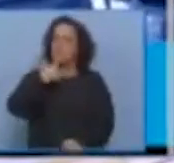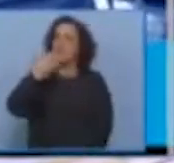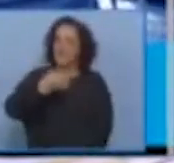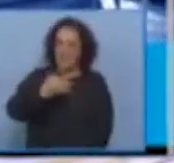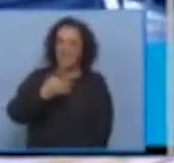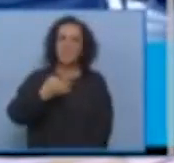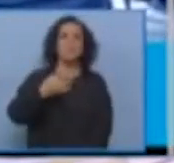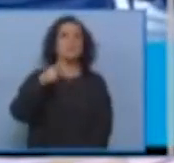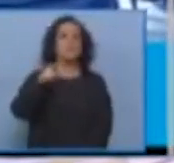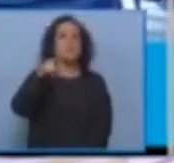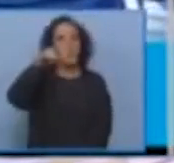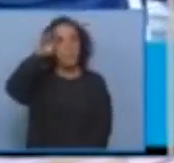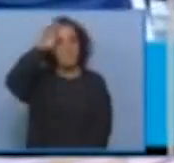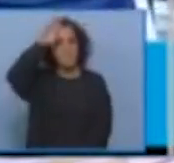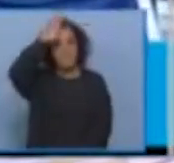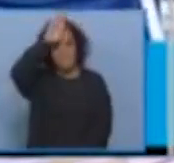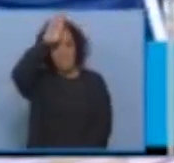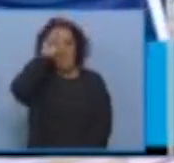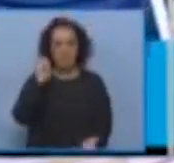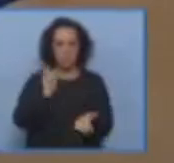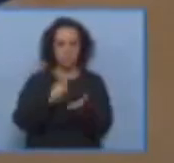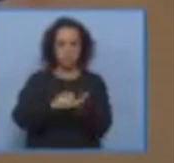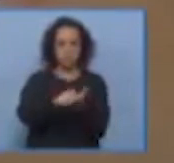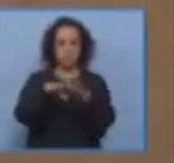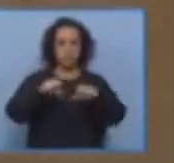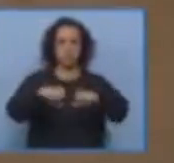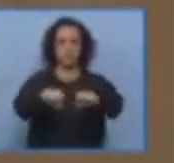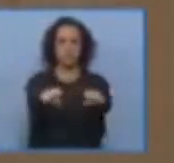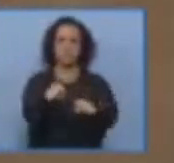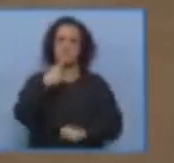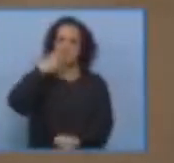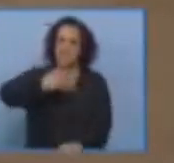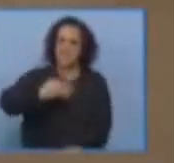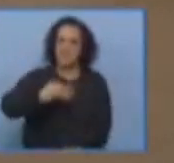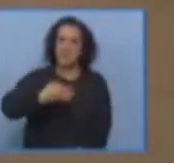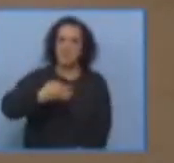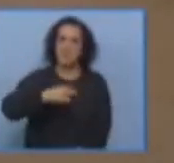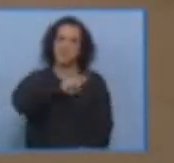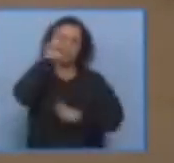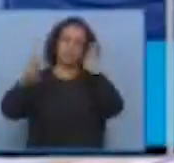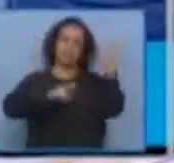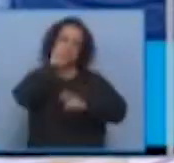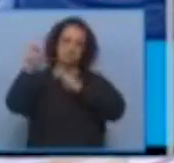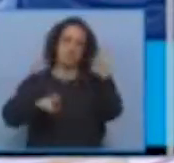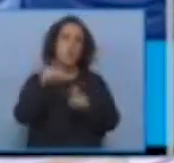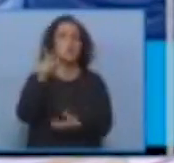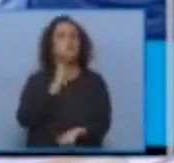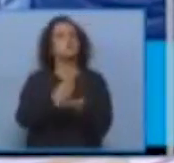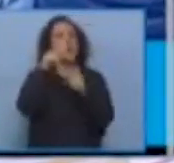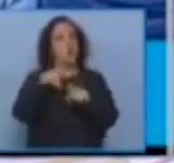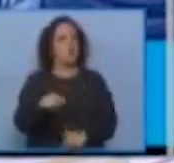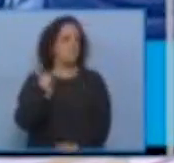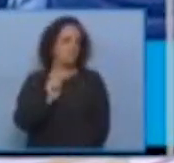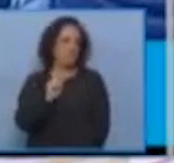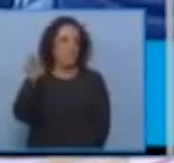à velocidade em que o Papa consegue marcar viagens vai com certeza, e vai com certeza a muitos outros sítios. Eu acho que não vai ficar por aqui.